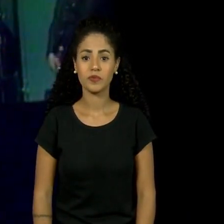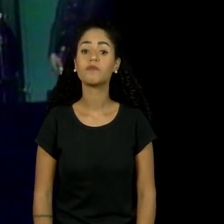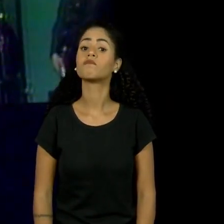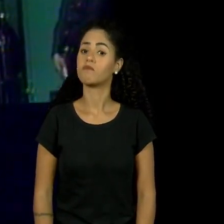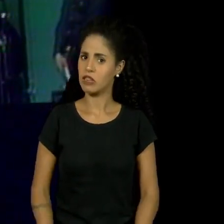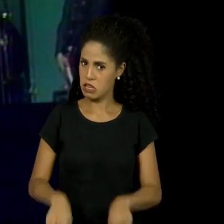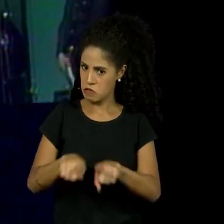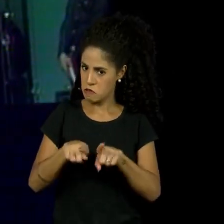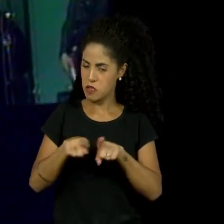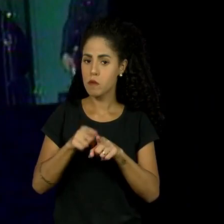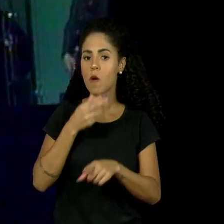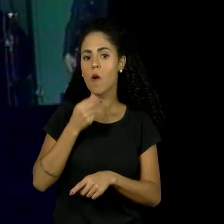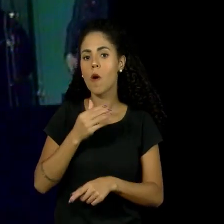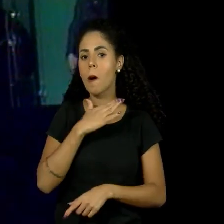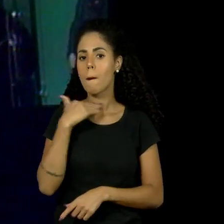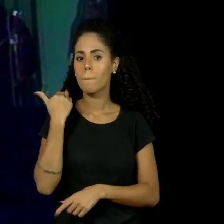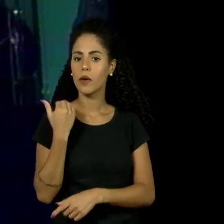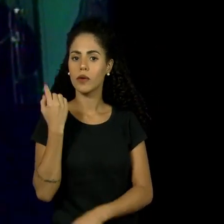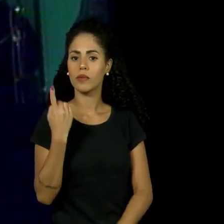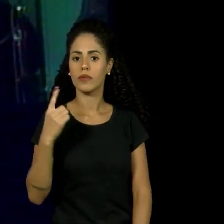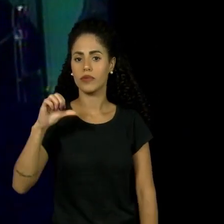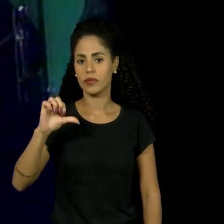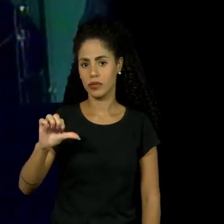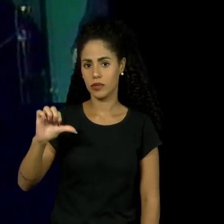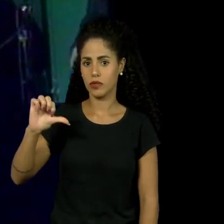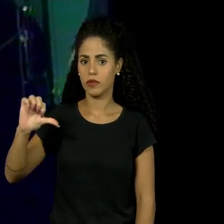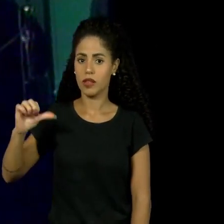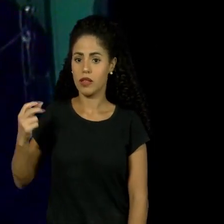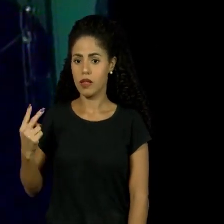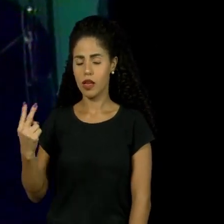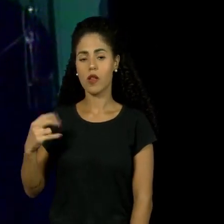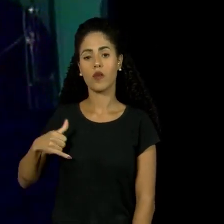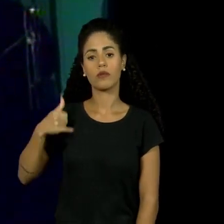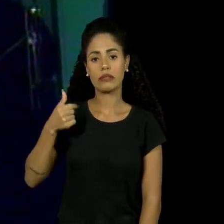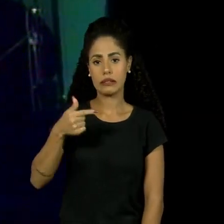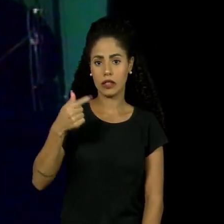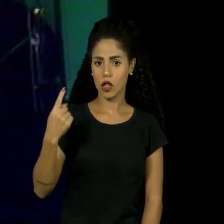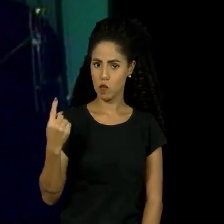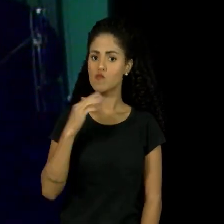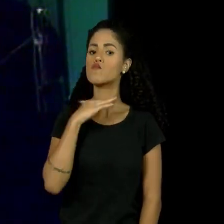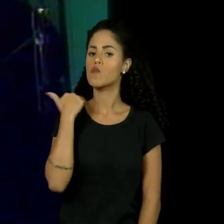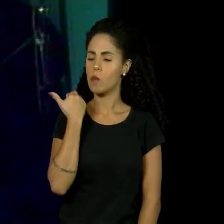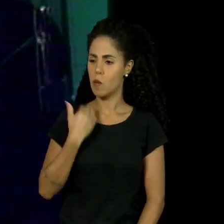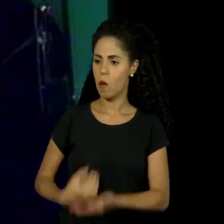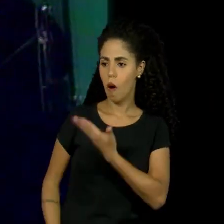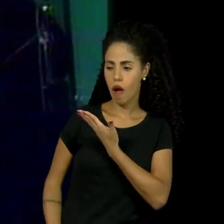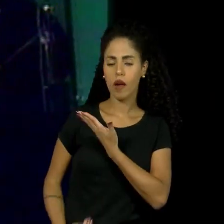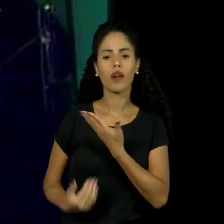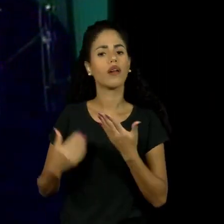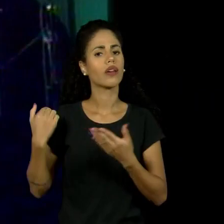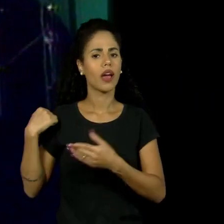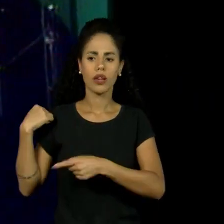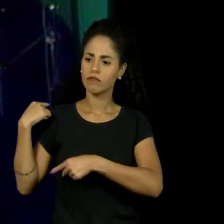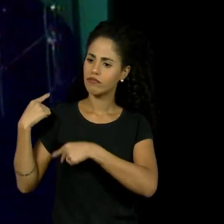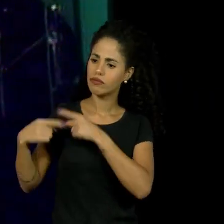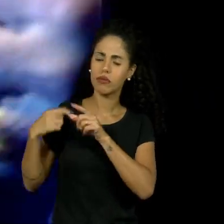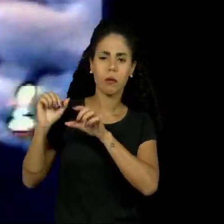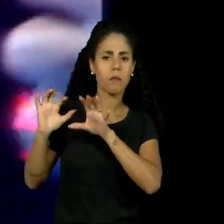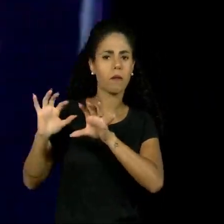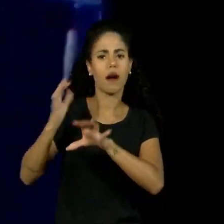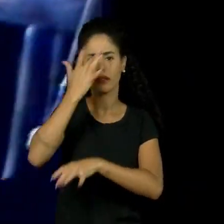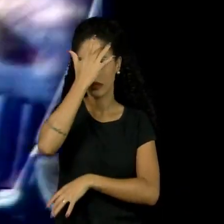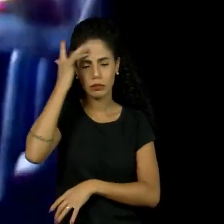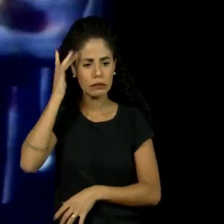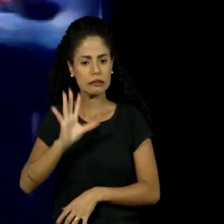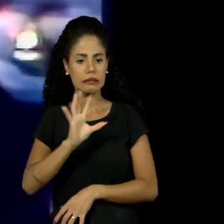Astor Piazzolla morreu em 1992, aos 71 anos de idade, deixando uma legião de fãs